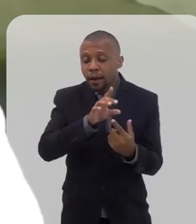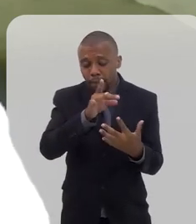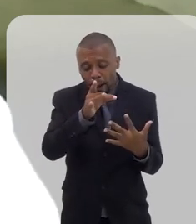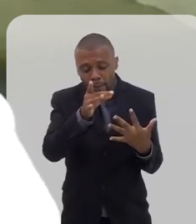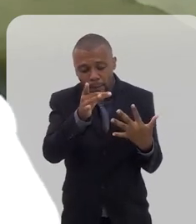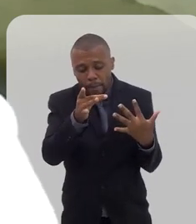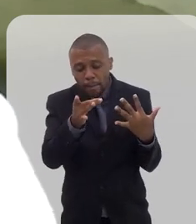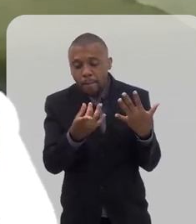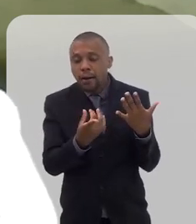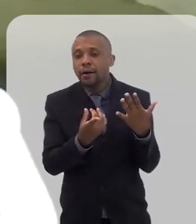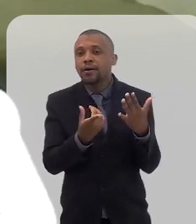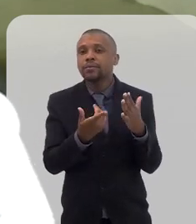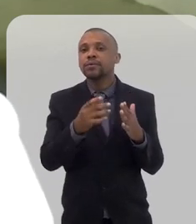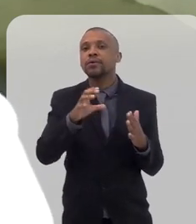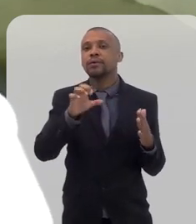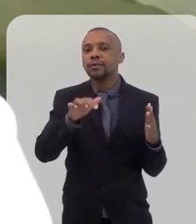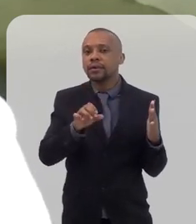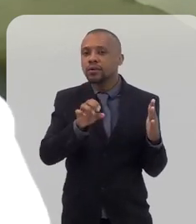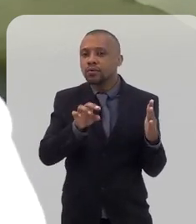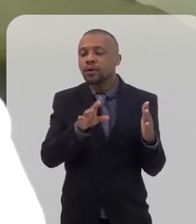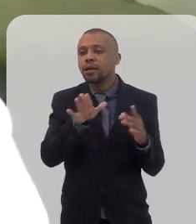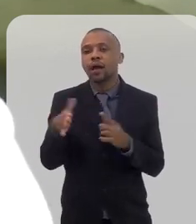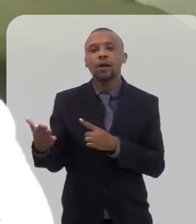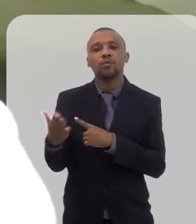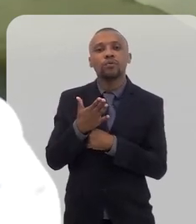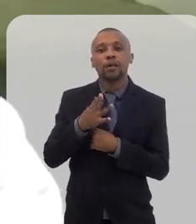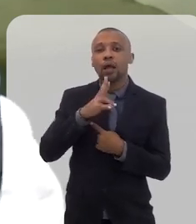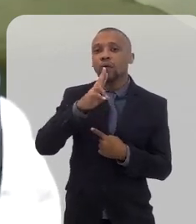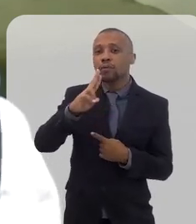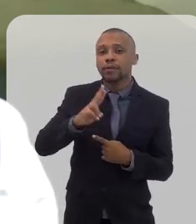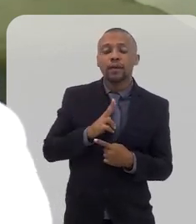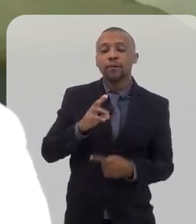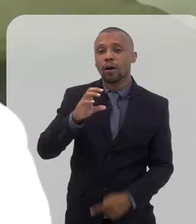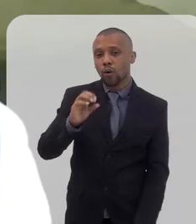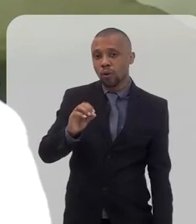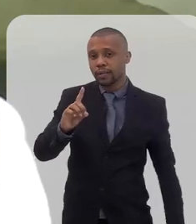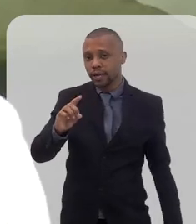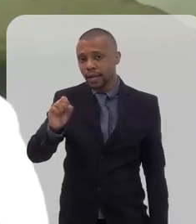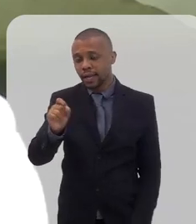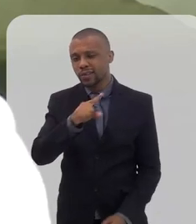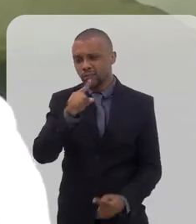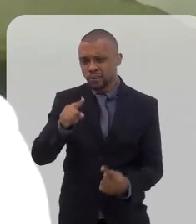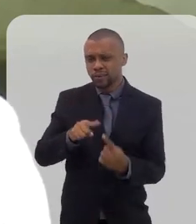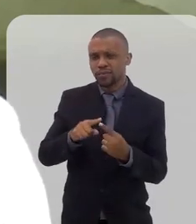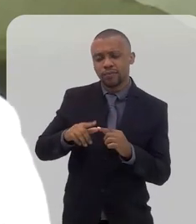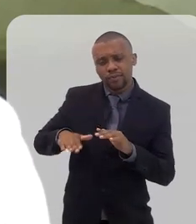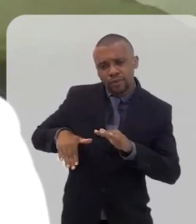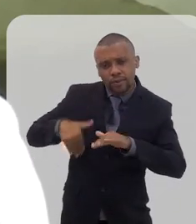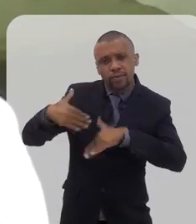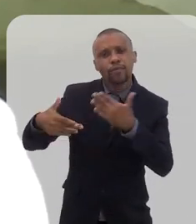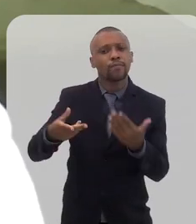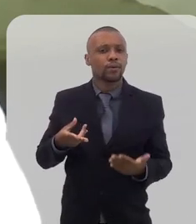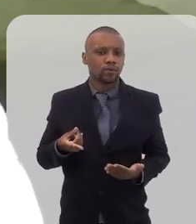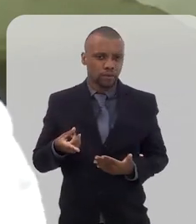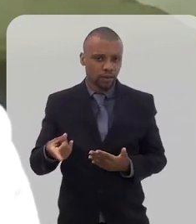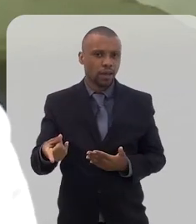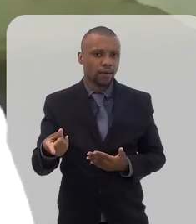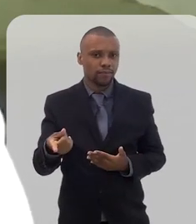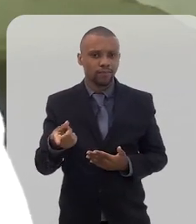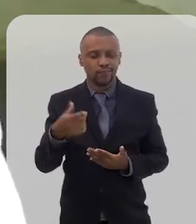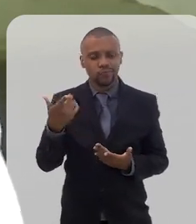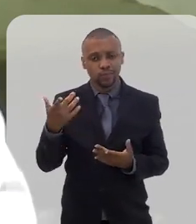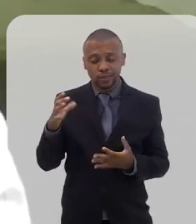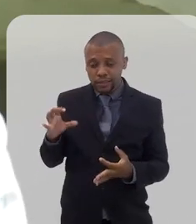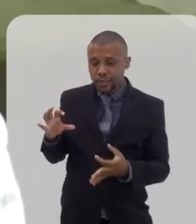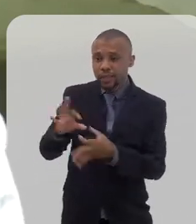cada quesito do censo, ele ajuda a responder um determinado ODS. ele está linkado com todos os ODS, todos os